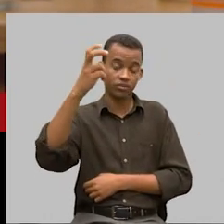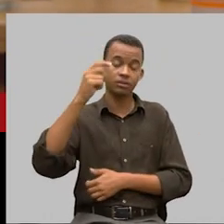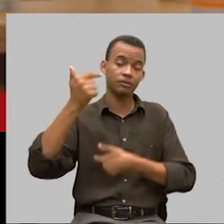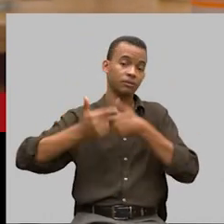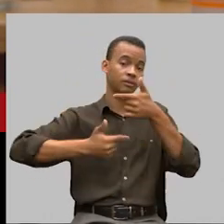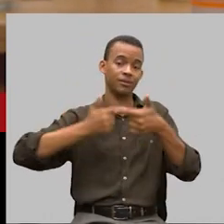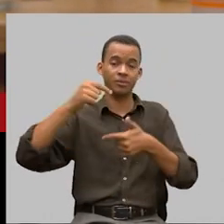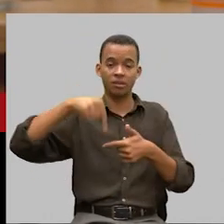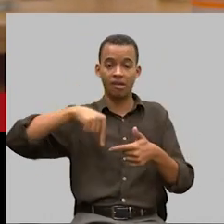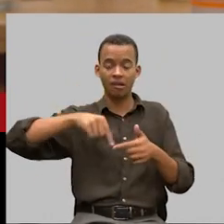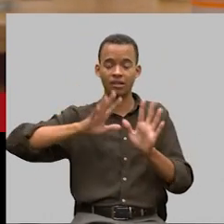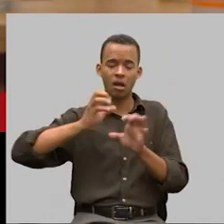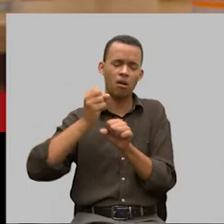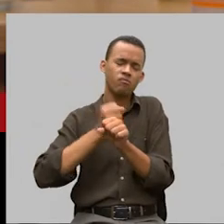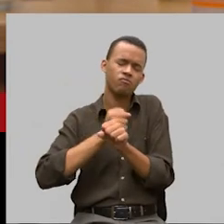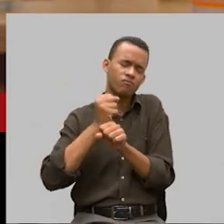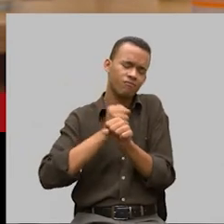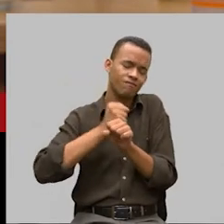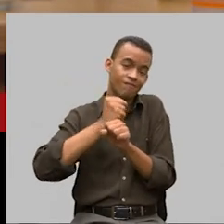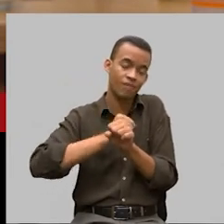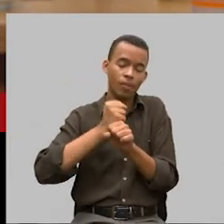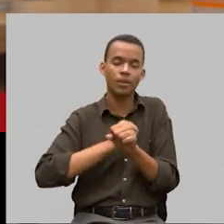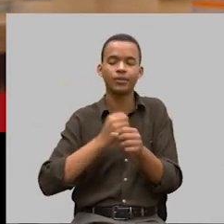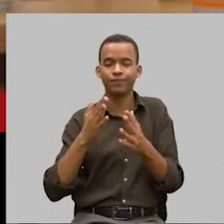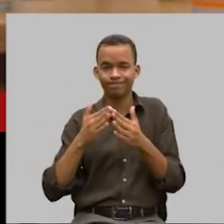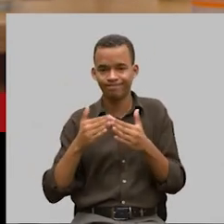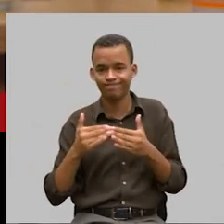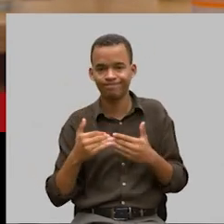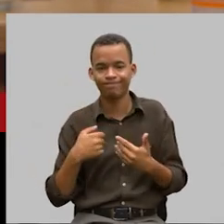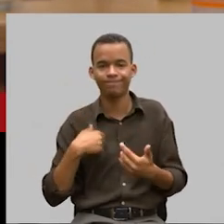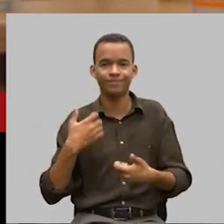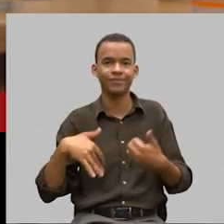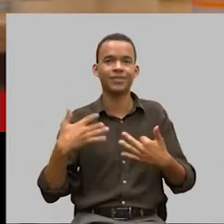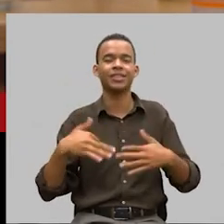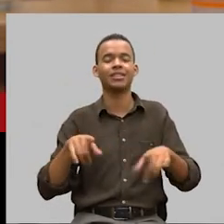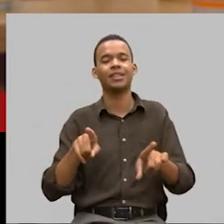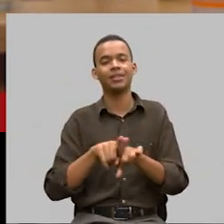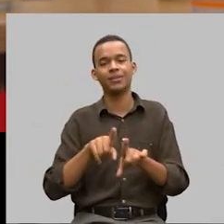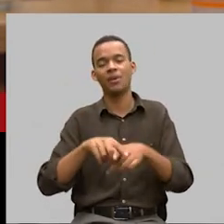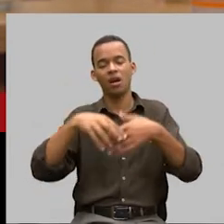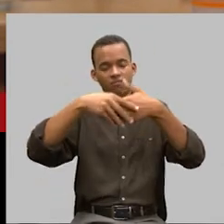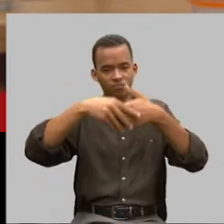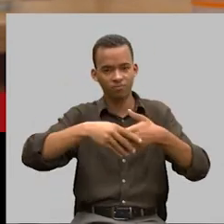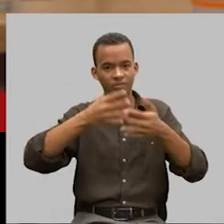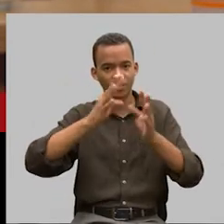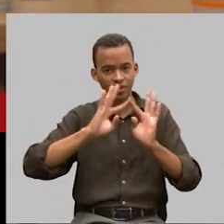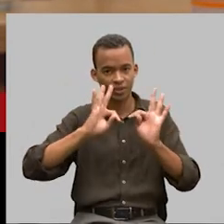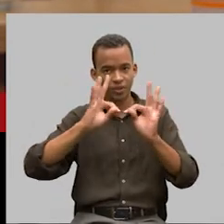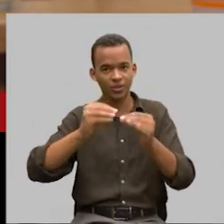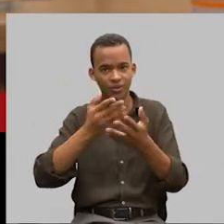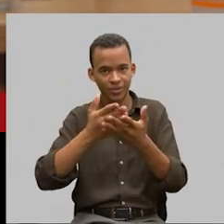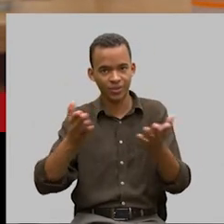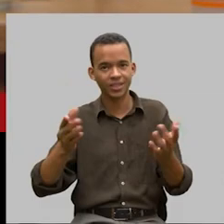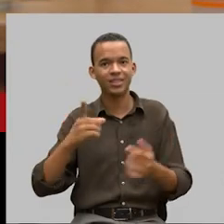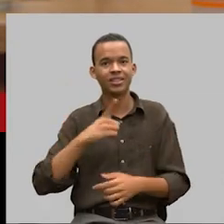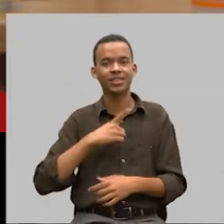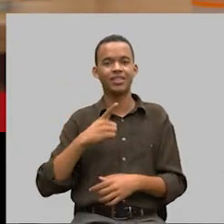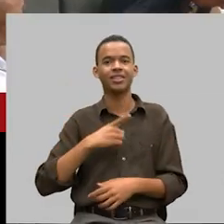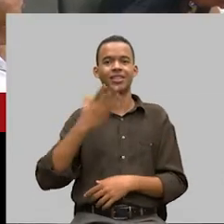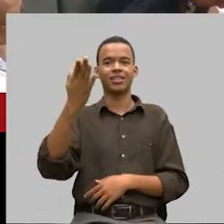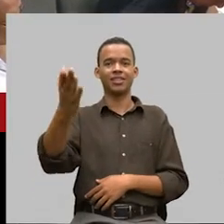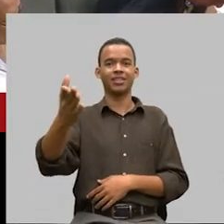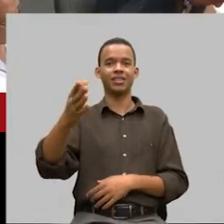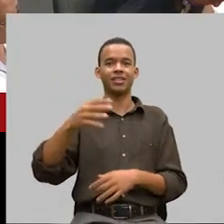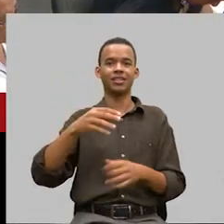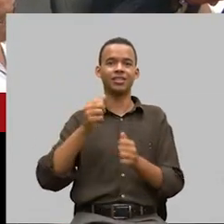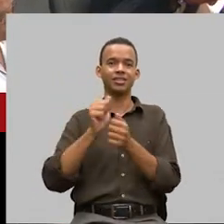na jornada eh cumprimento todos os mestres e mestras que estão nessa jornada na pessoa do seu Adão que tá ali atrás ó lá Adão lá